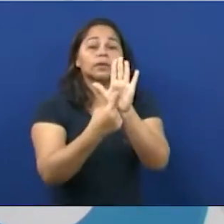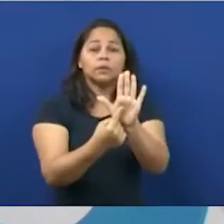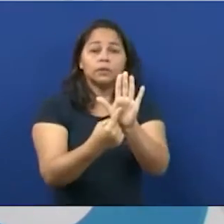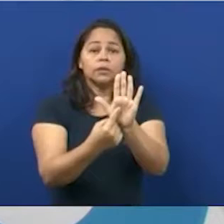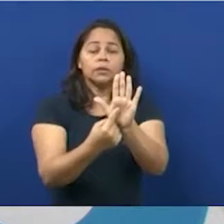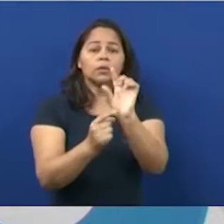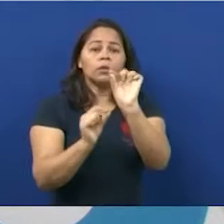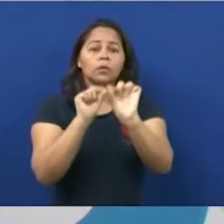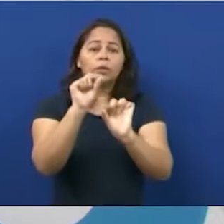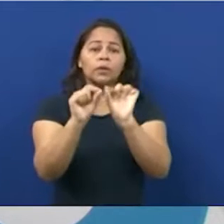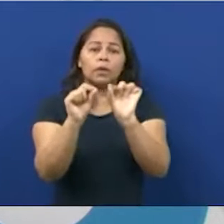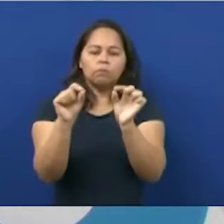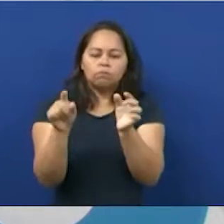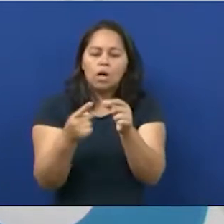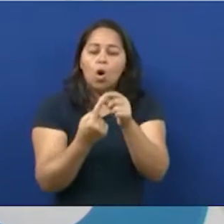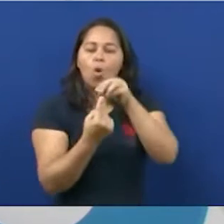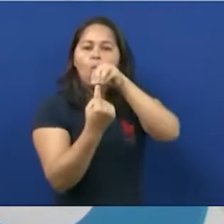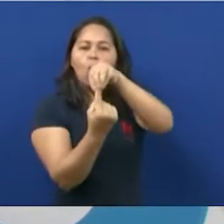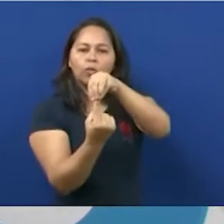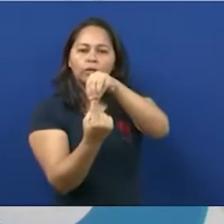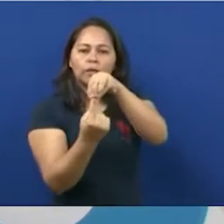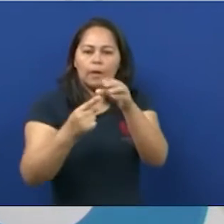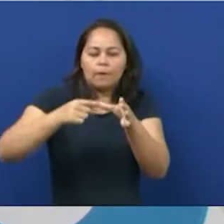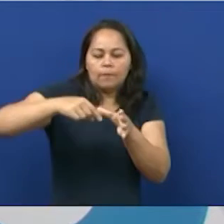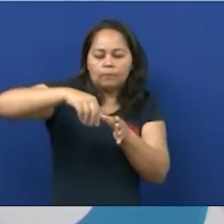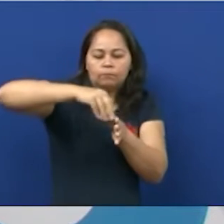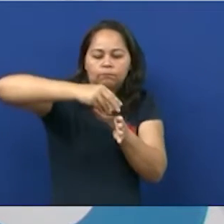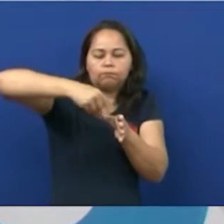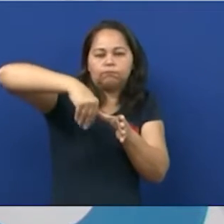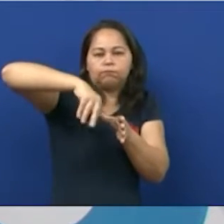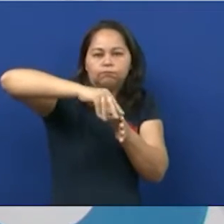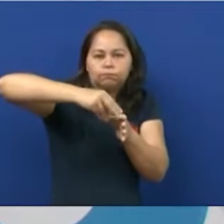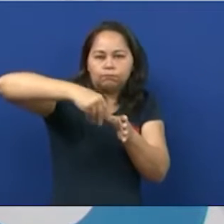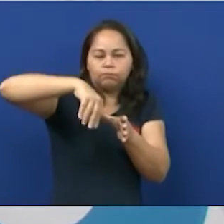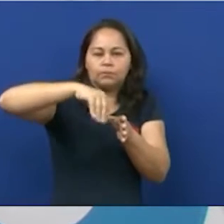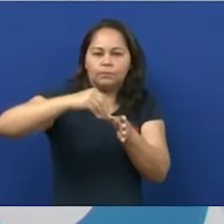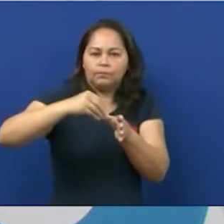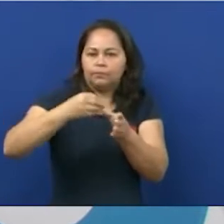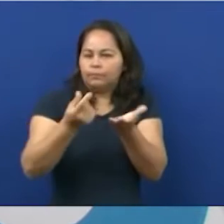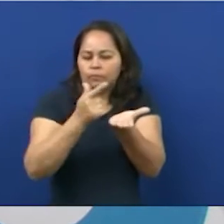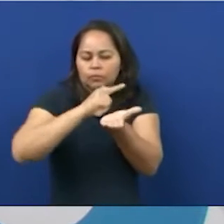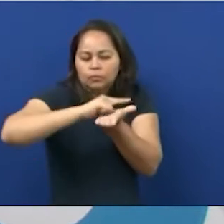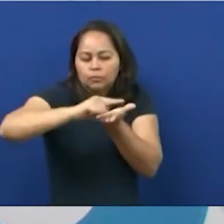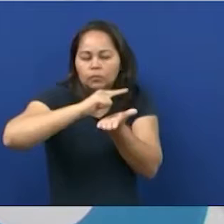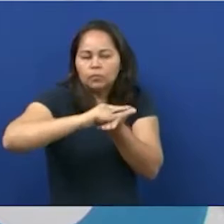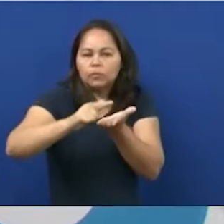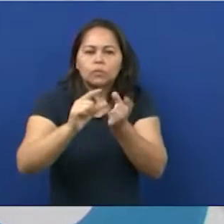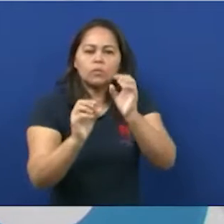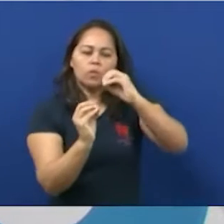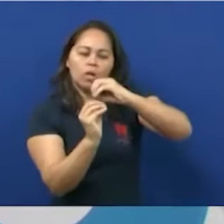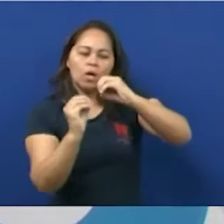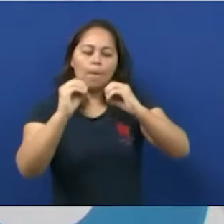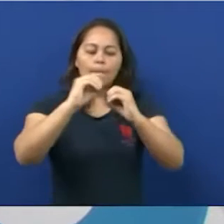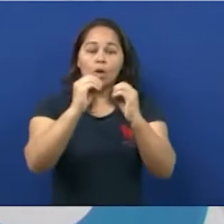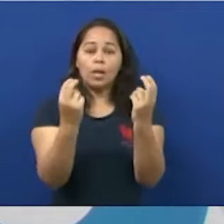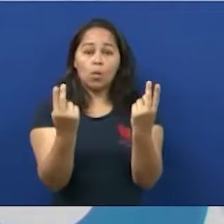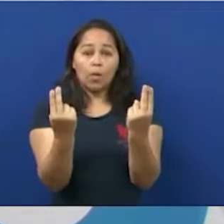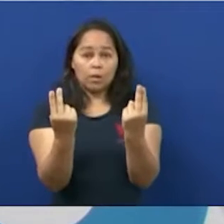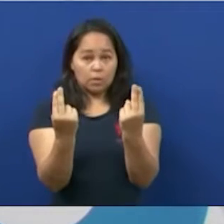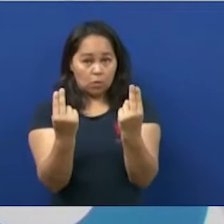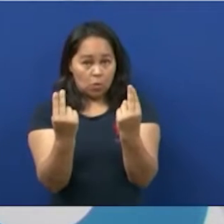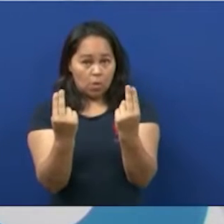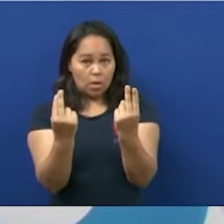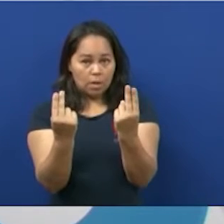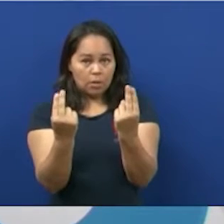composição fixa. Quando se fala das características das substâncias puras, elas são moléculas quimicamente iguais entre